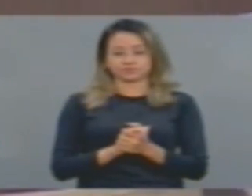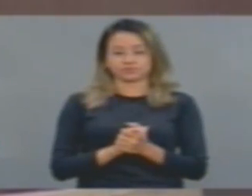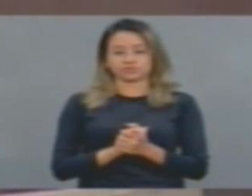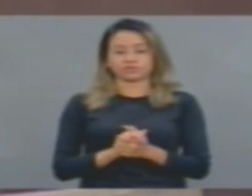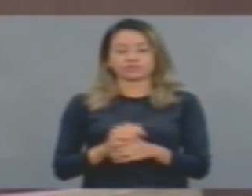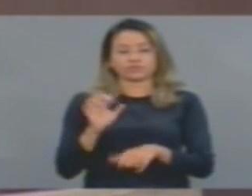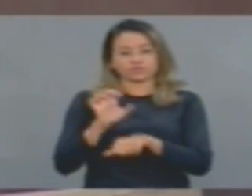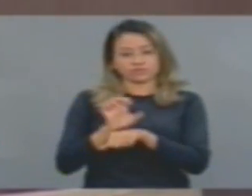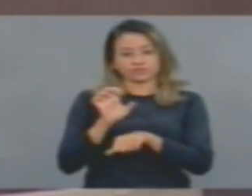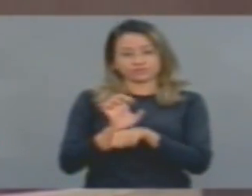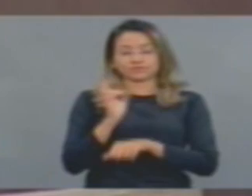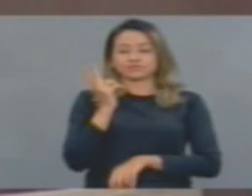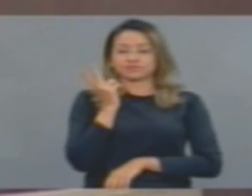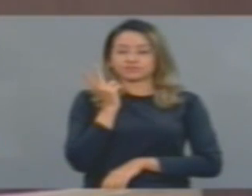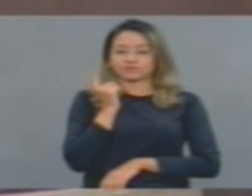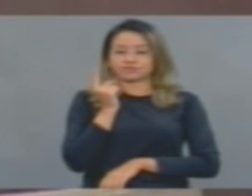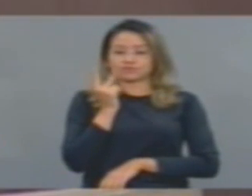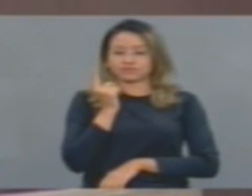Ceará,